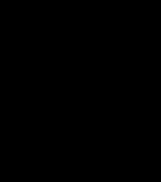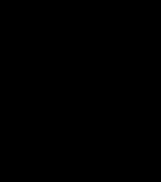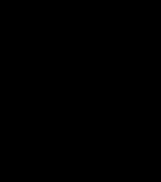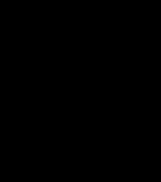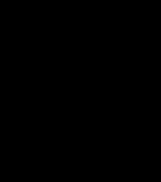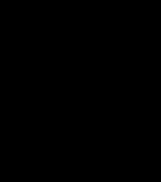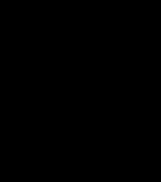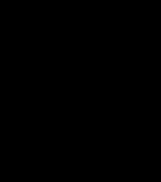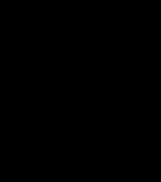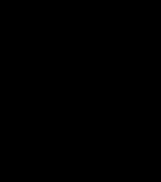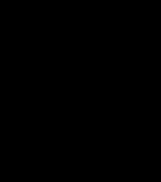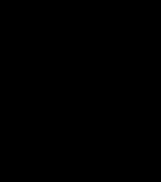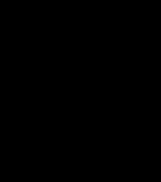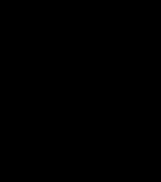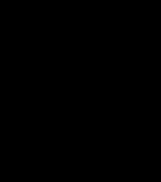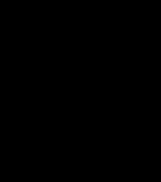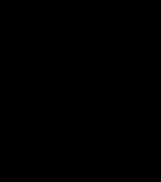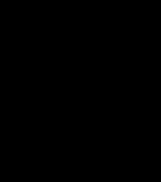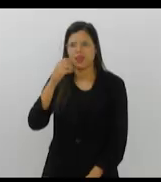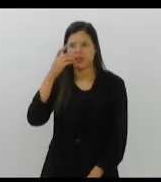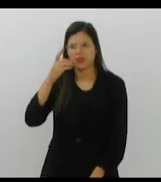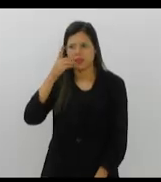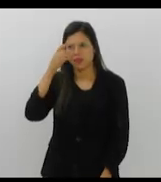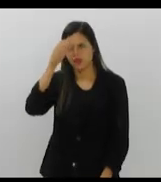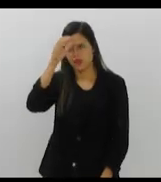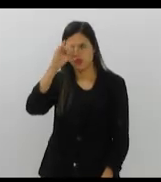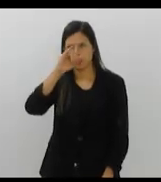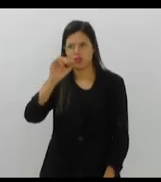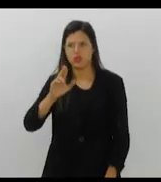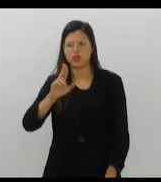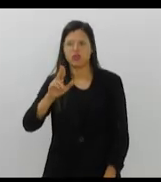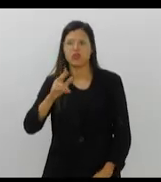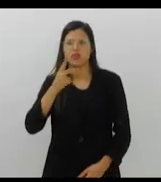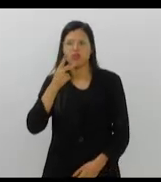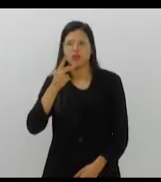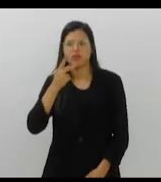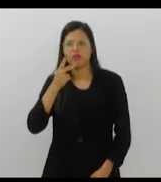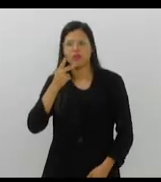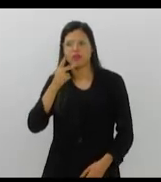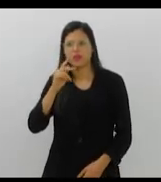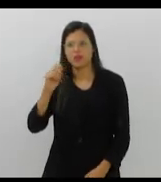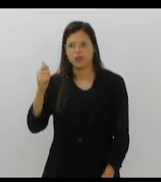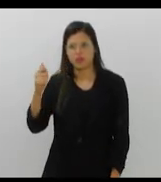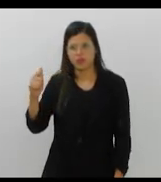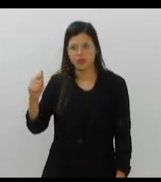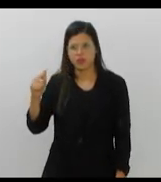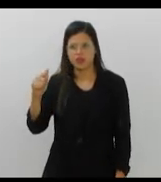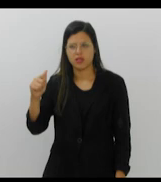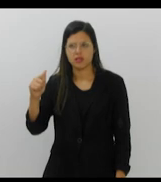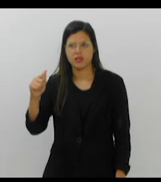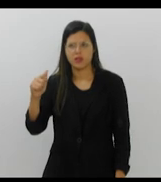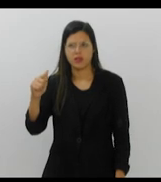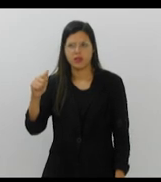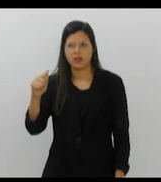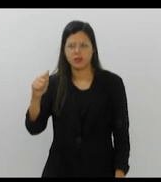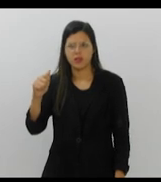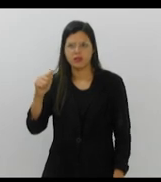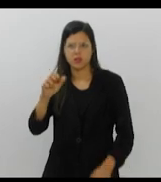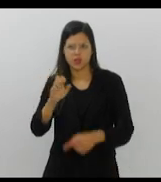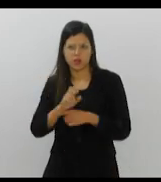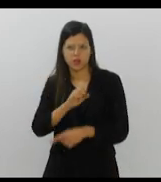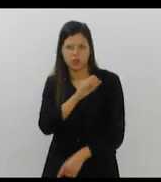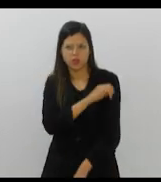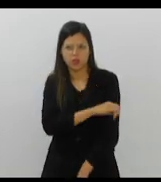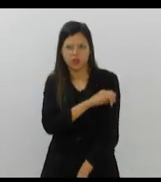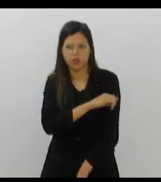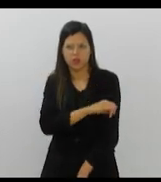Bom dia, deputada Tia Ju. Aqui quem fala é o Dr. Roberto Moura, da Associação dos Hospitais do Estado do Rio de Janeiro. Em nome da nossa